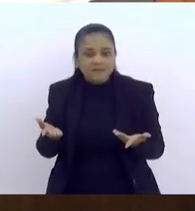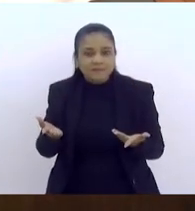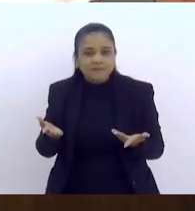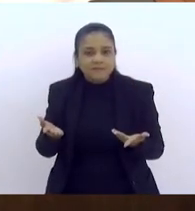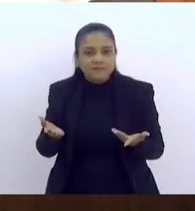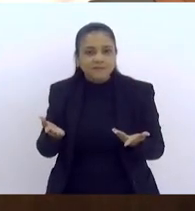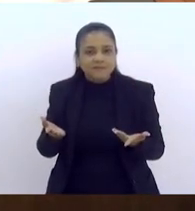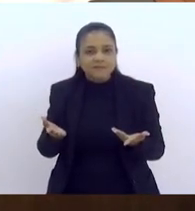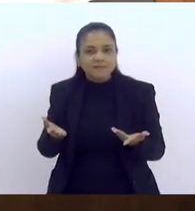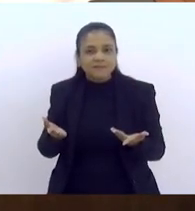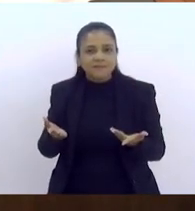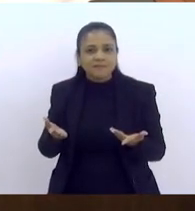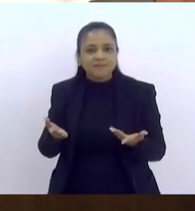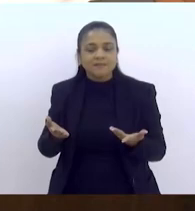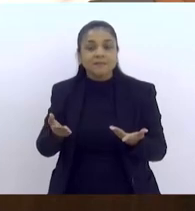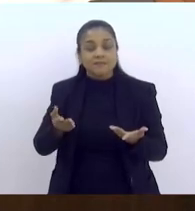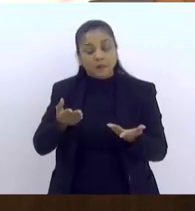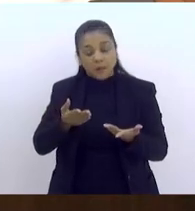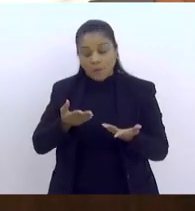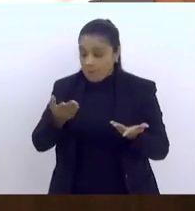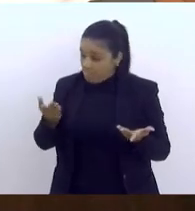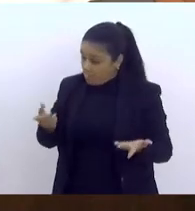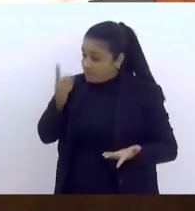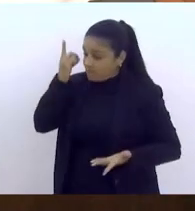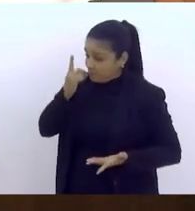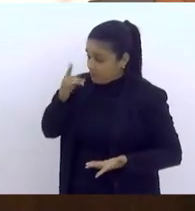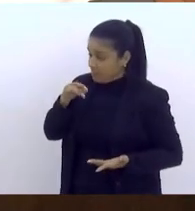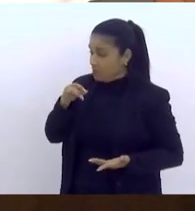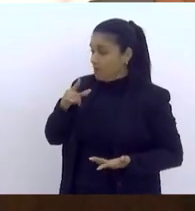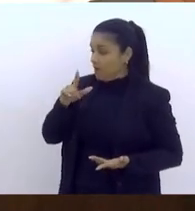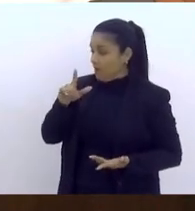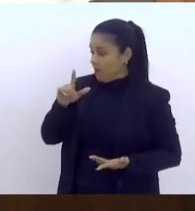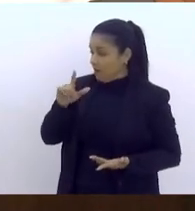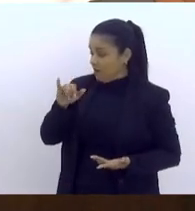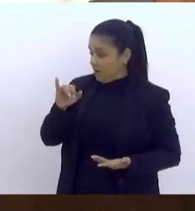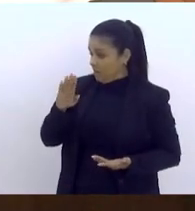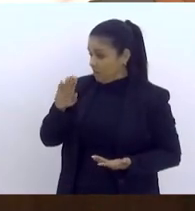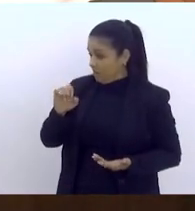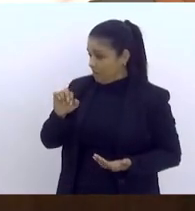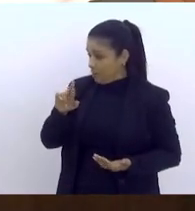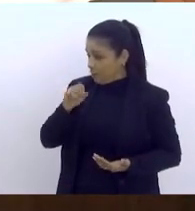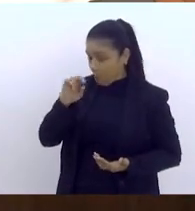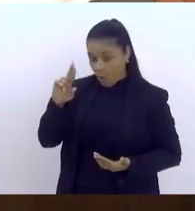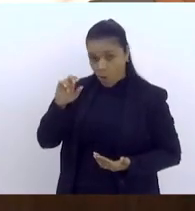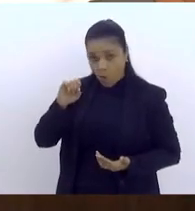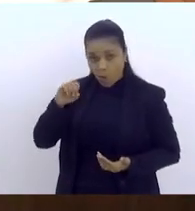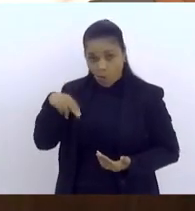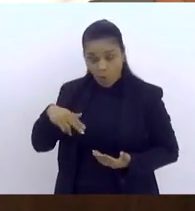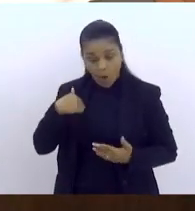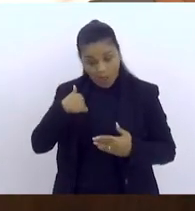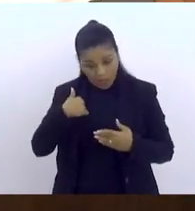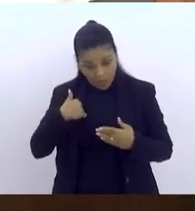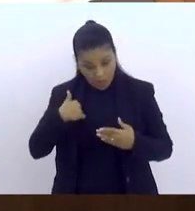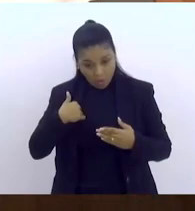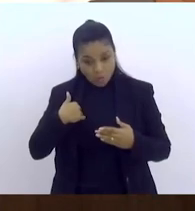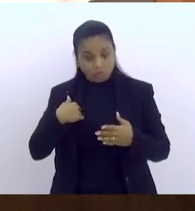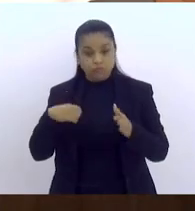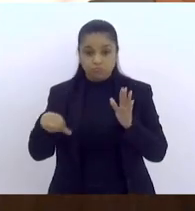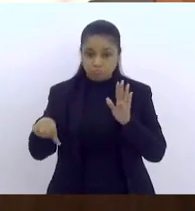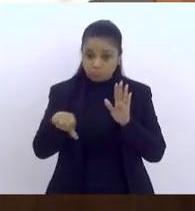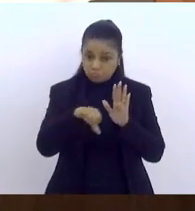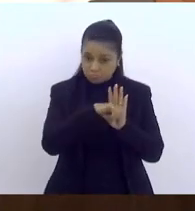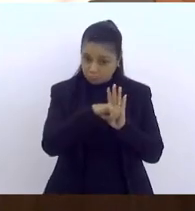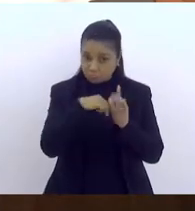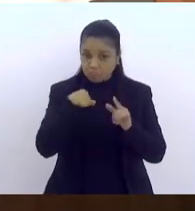nesse mesmo diapasão, deputado Librelon, não só eu sou réu por ter expressado ideias